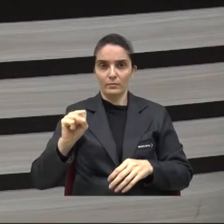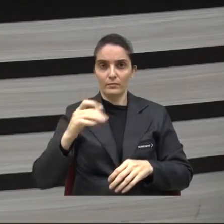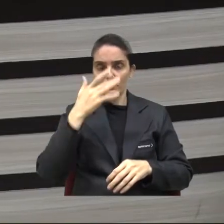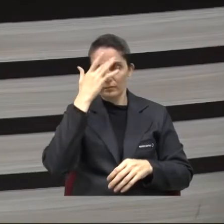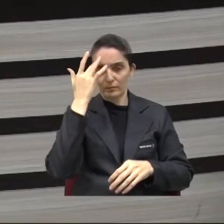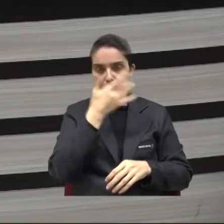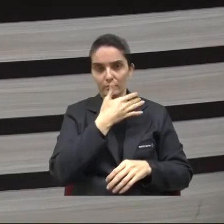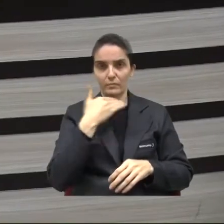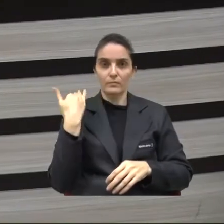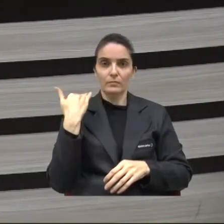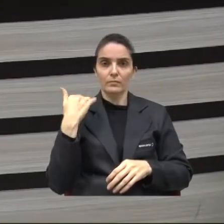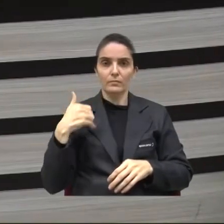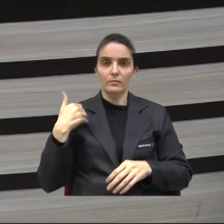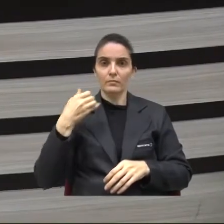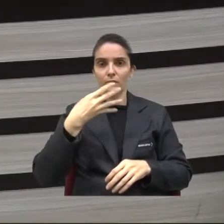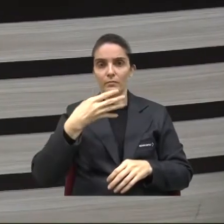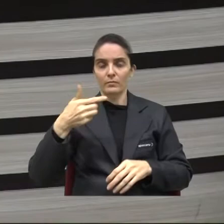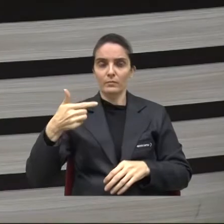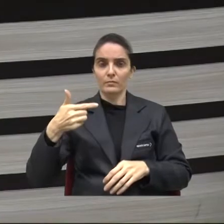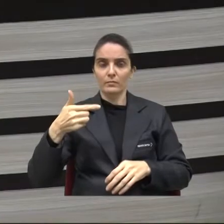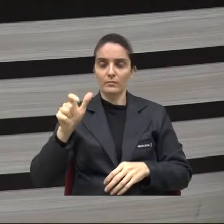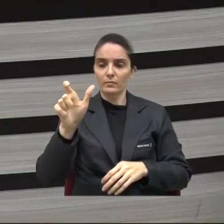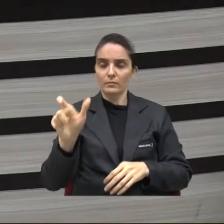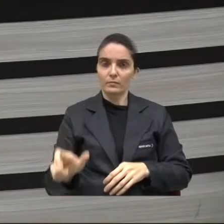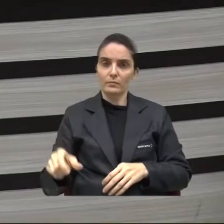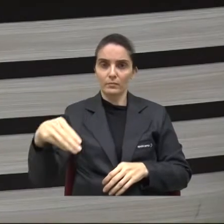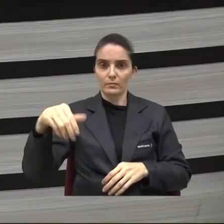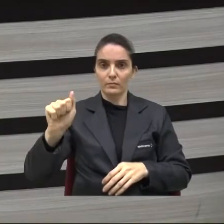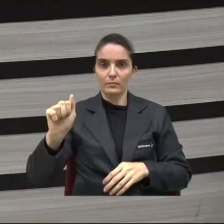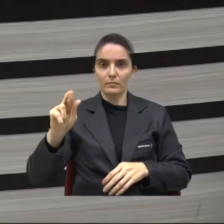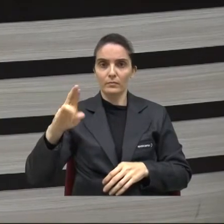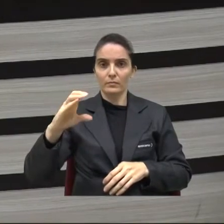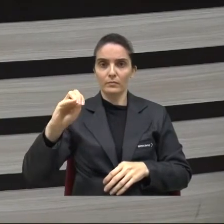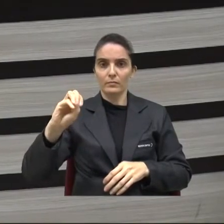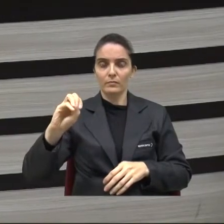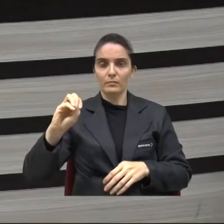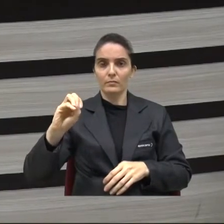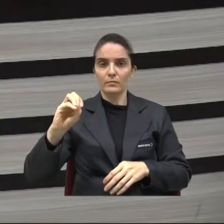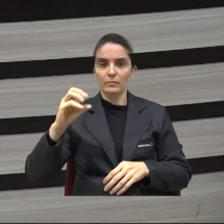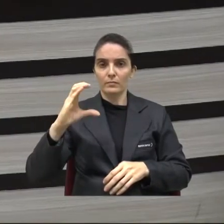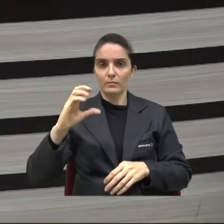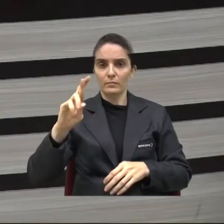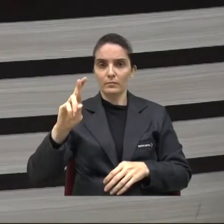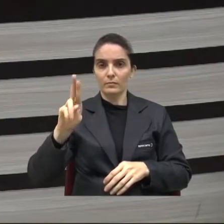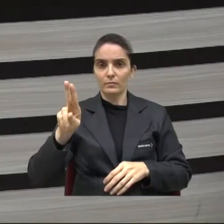Limeira aos 42 anos o senhor Márcio Alexandre da Silva Cruz.